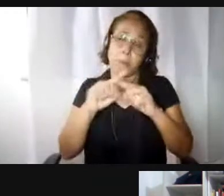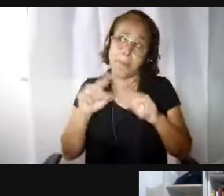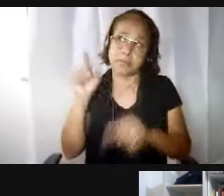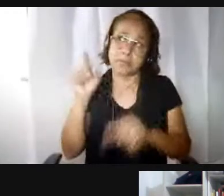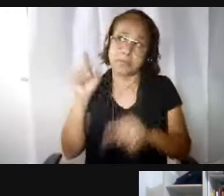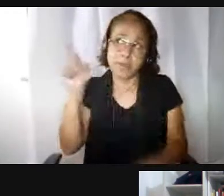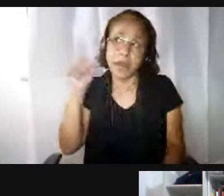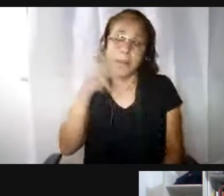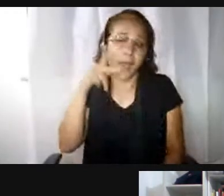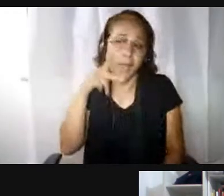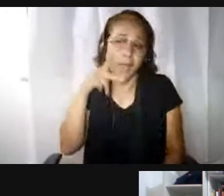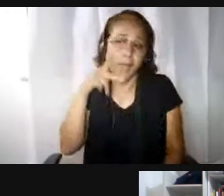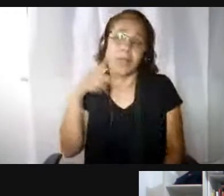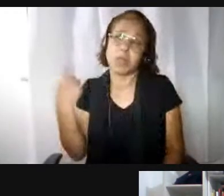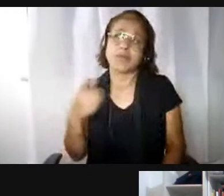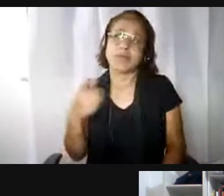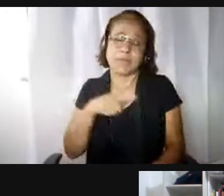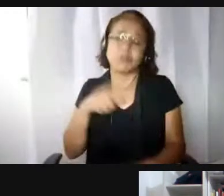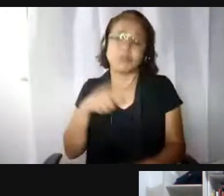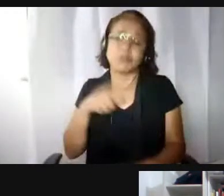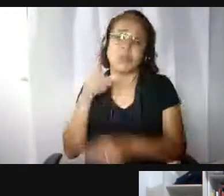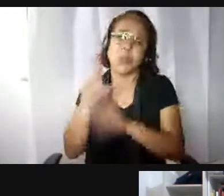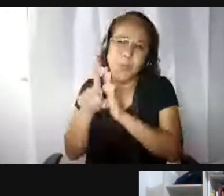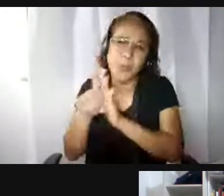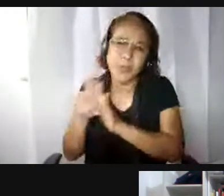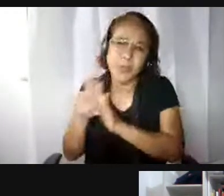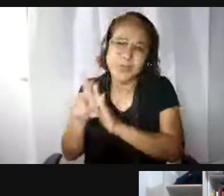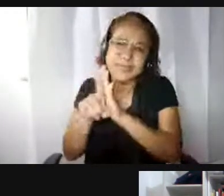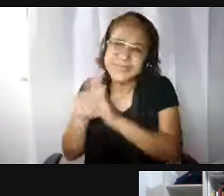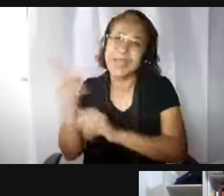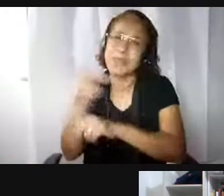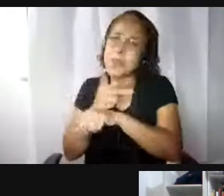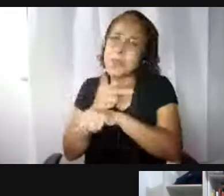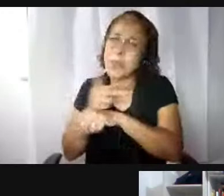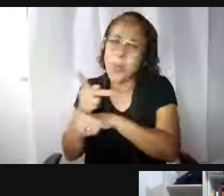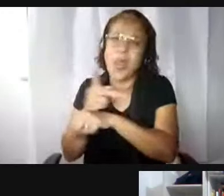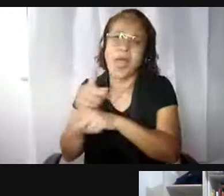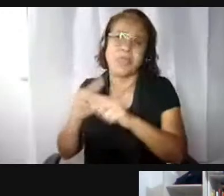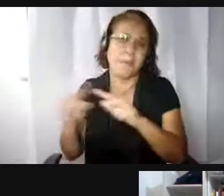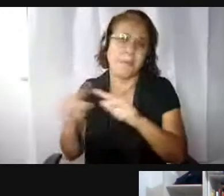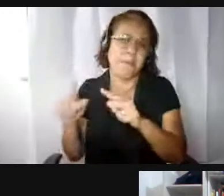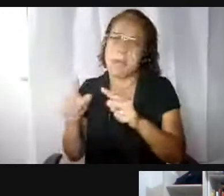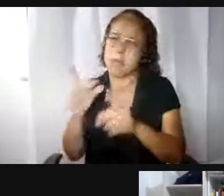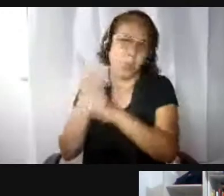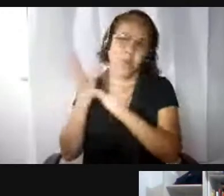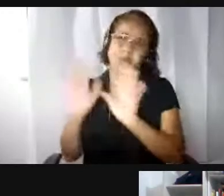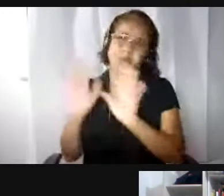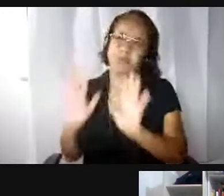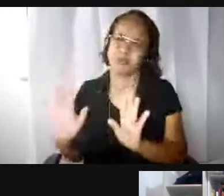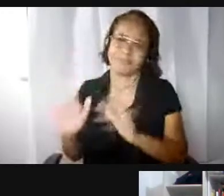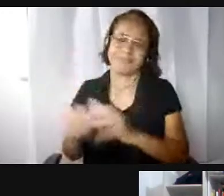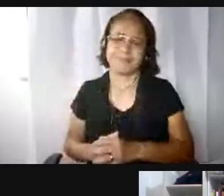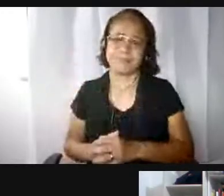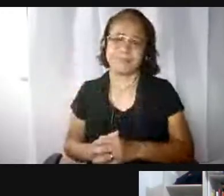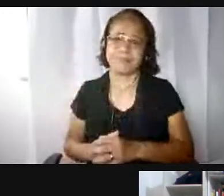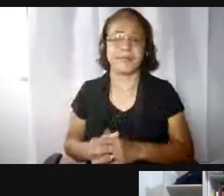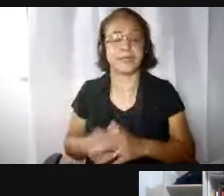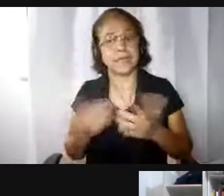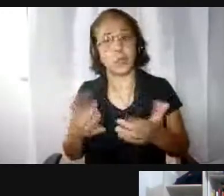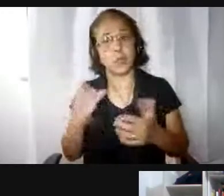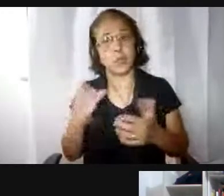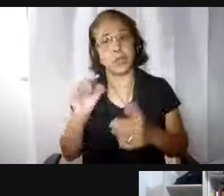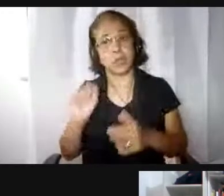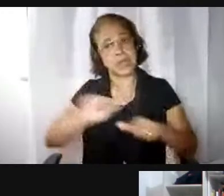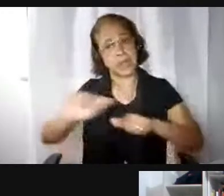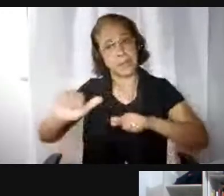procurado e ainda não sabe. Mas quando. Esses outros trabalhos, né, sobre outras